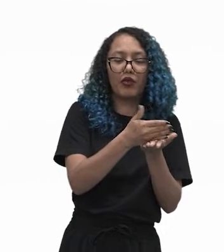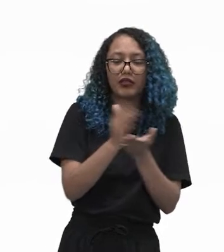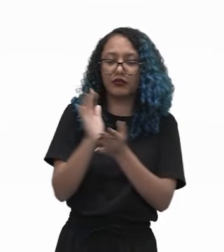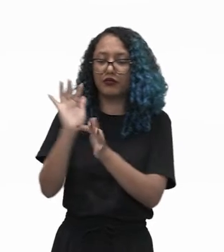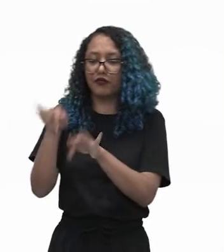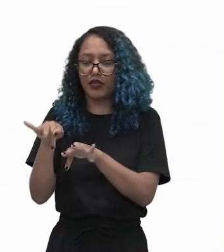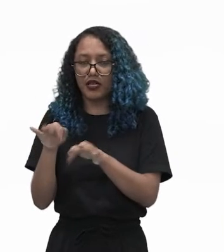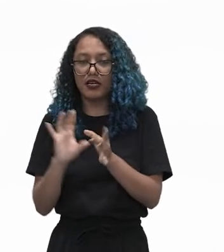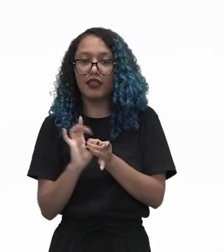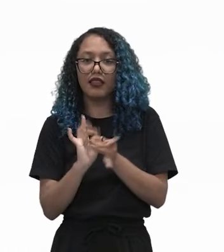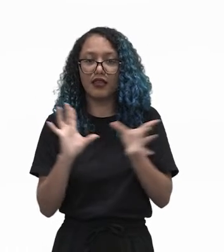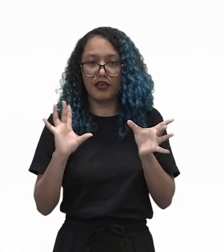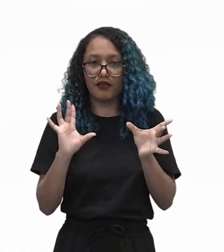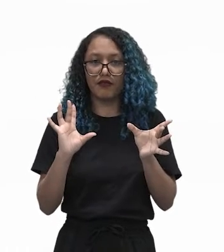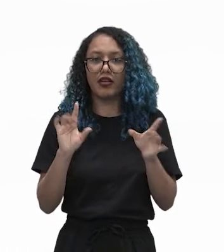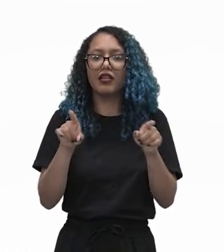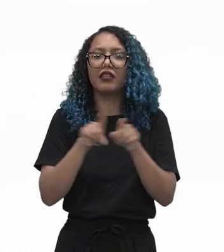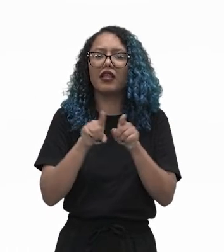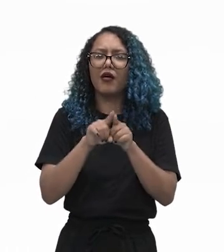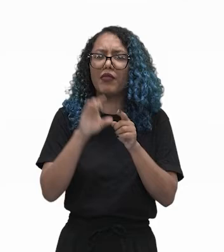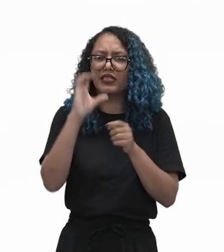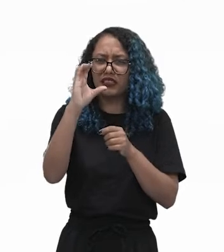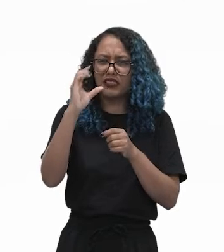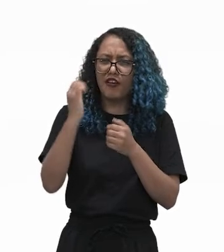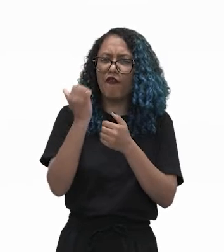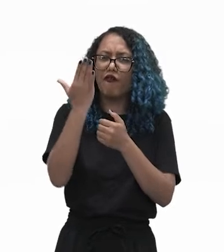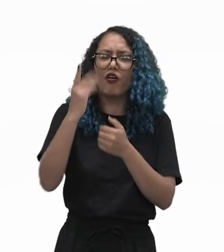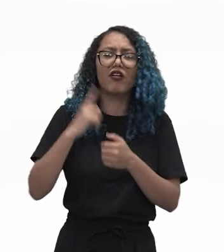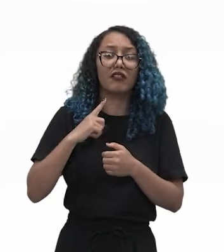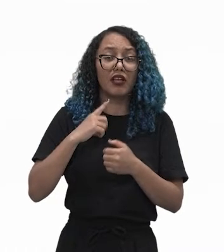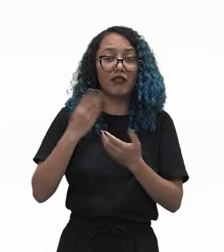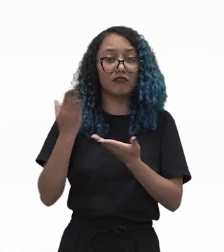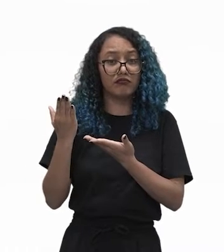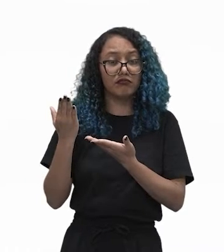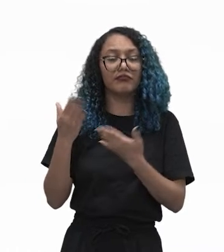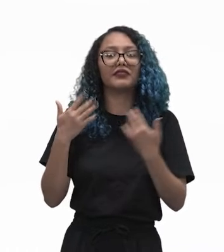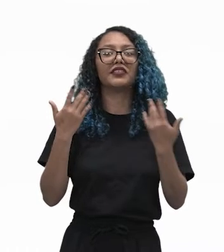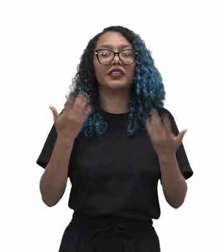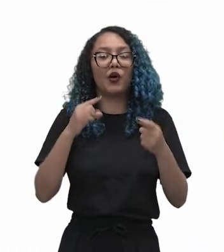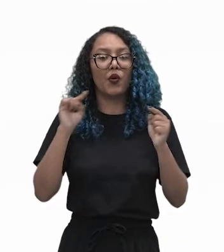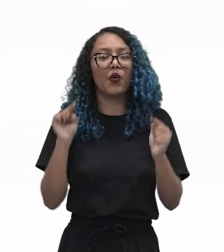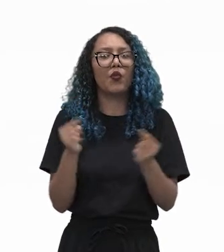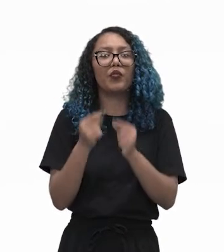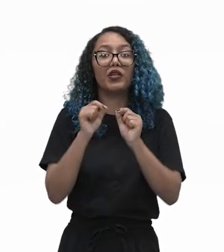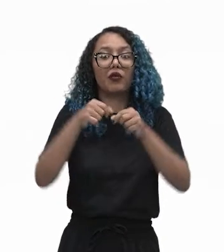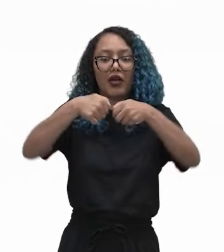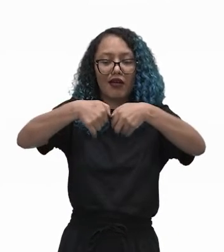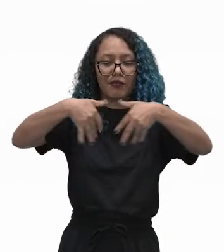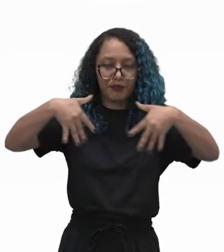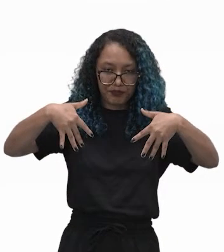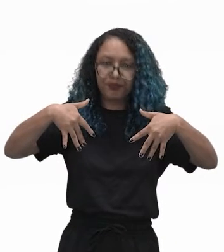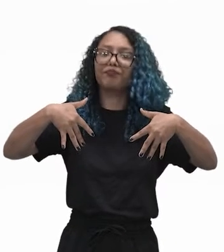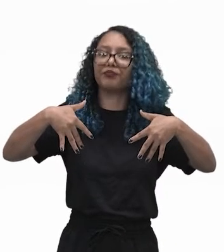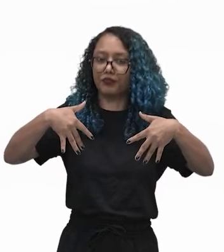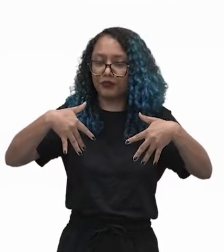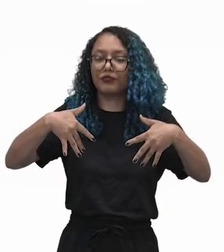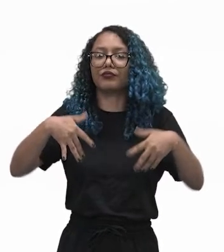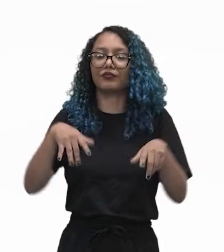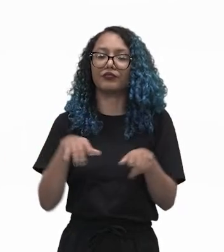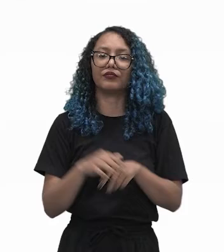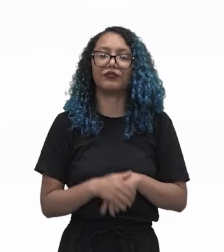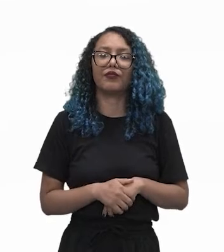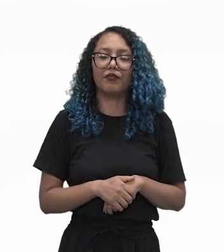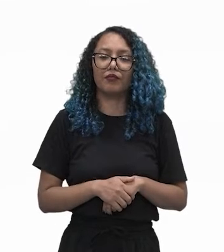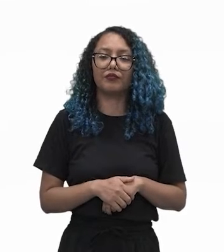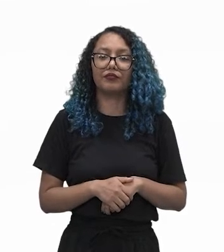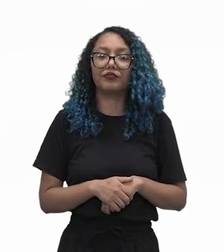Ficou carbono para fora da cadeia principal, portanto, ela é uma cadeia ramificada. Ela tem